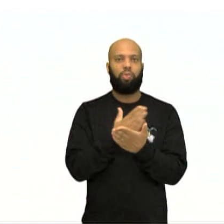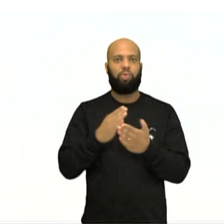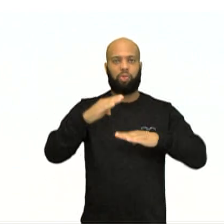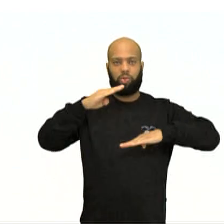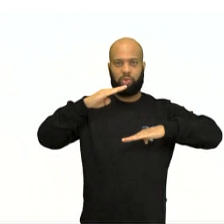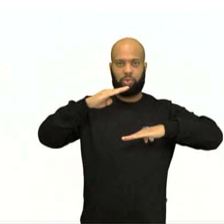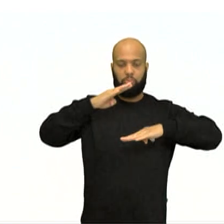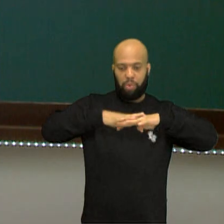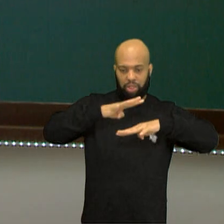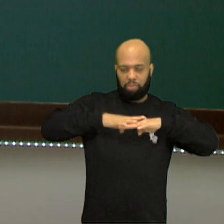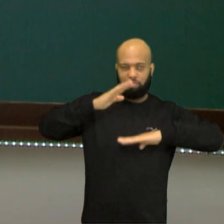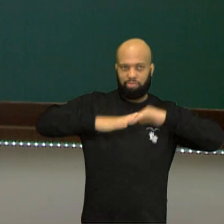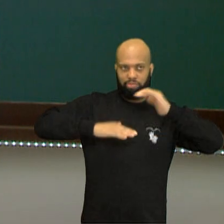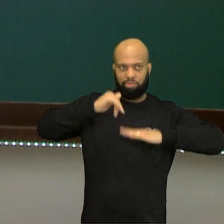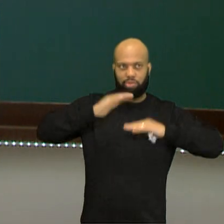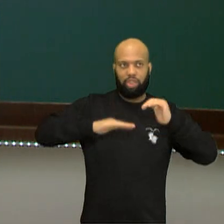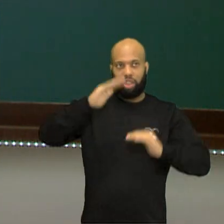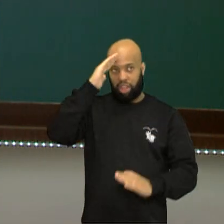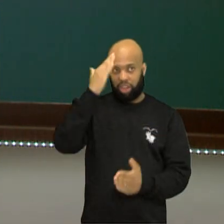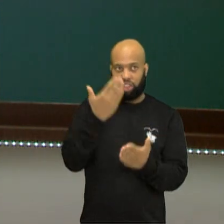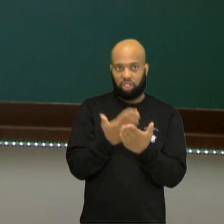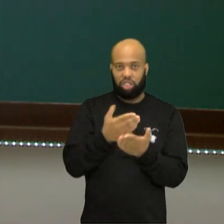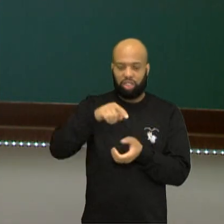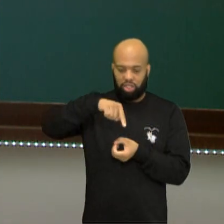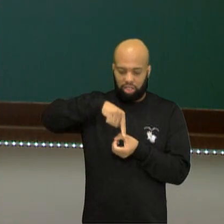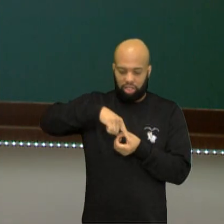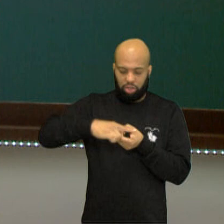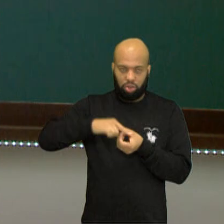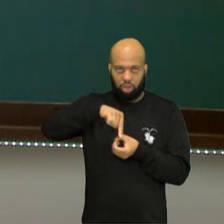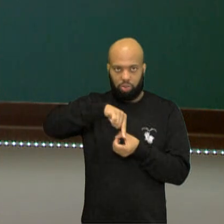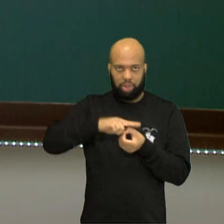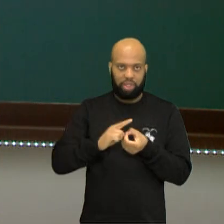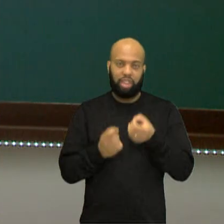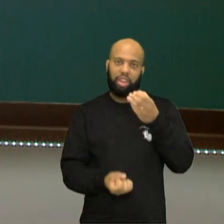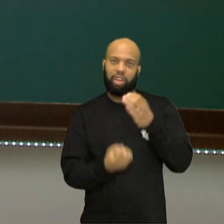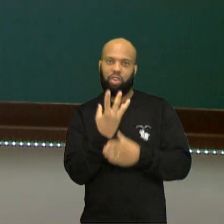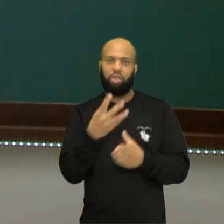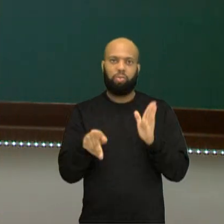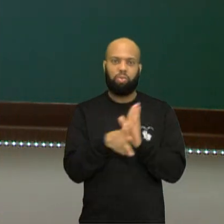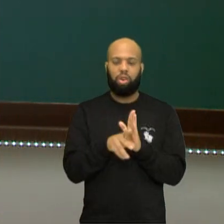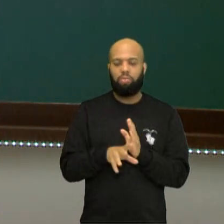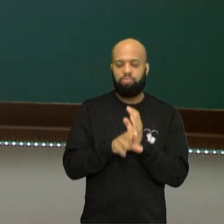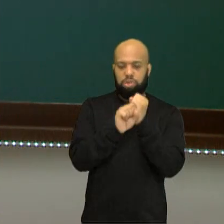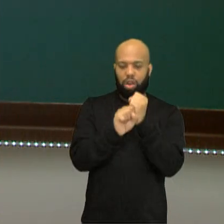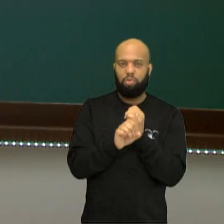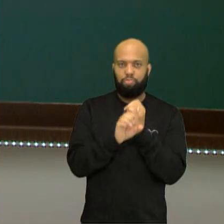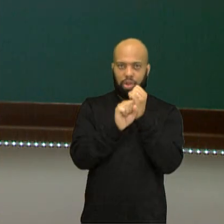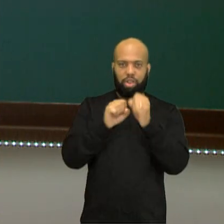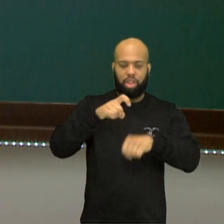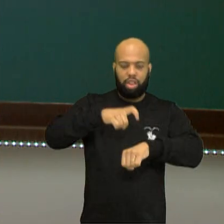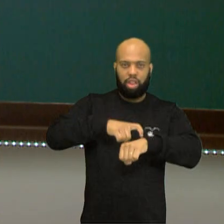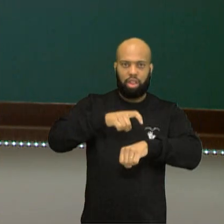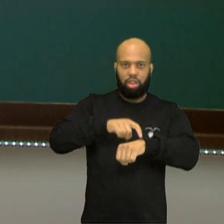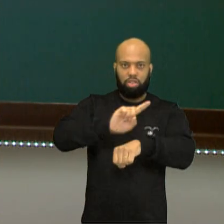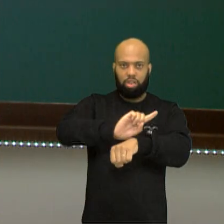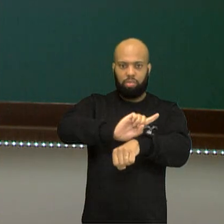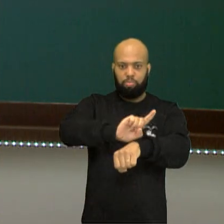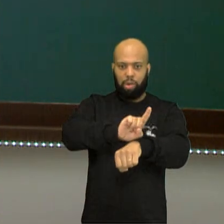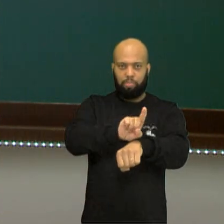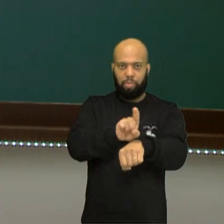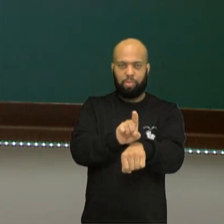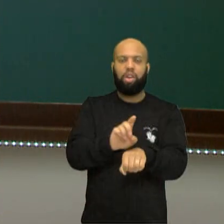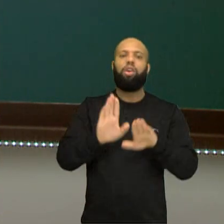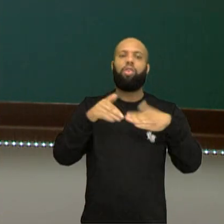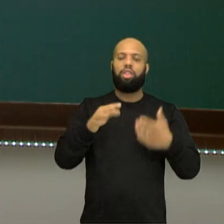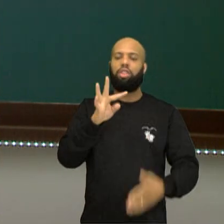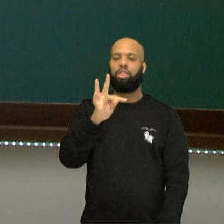eles acreditam que a trigonometria foi inventada justamente para calcular esses relógios de sol. A tangente